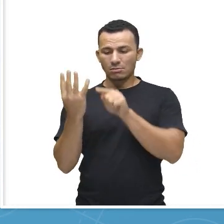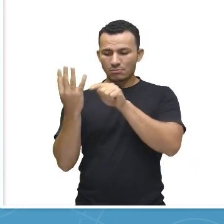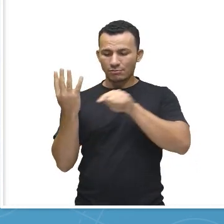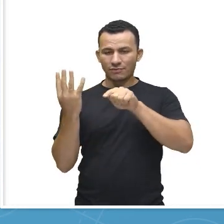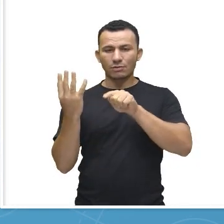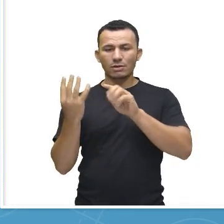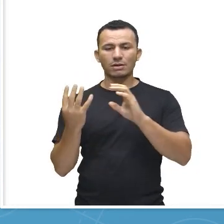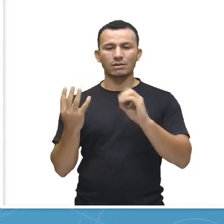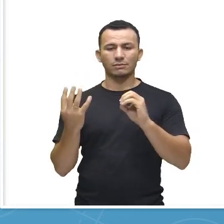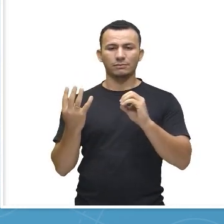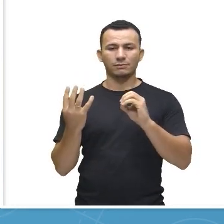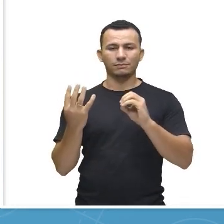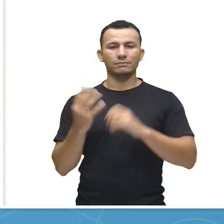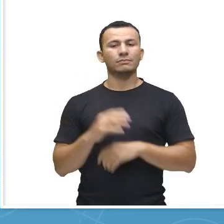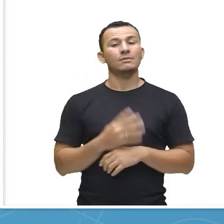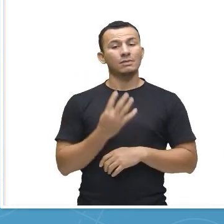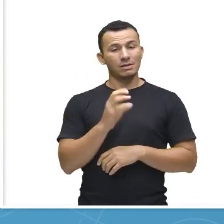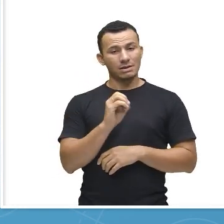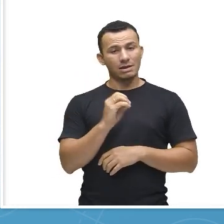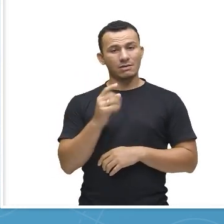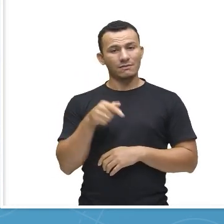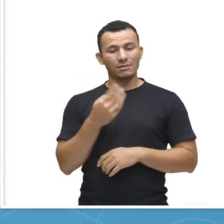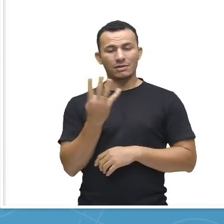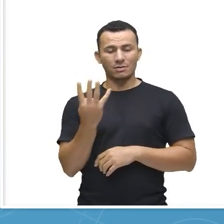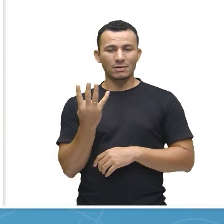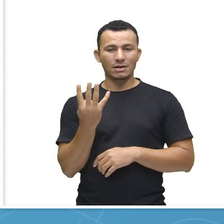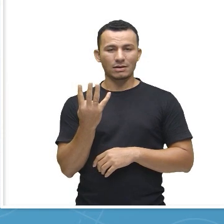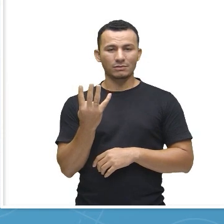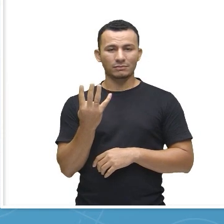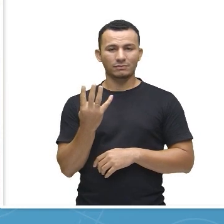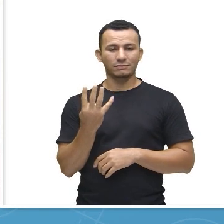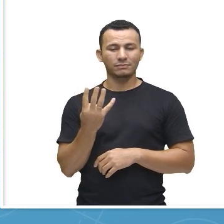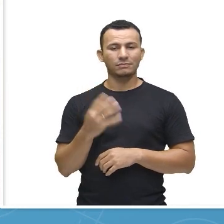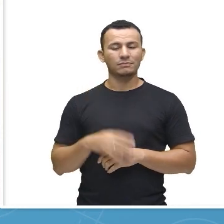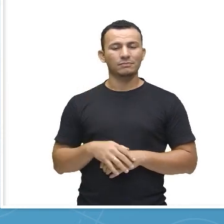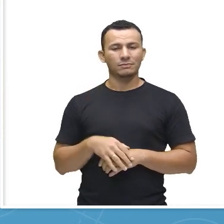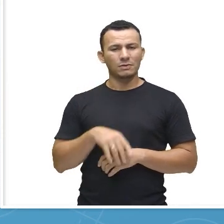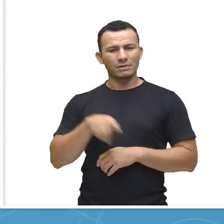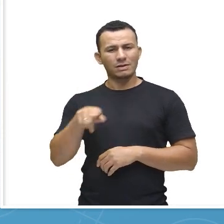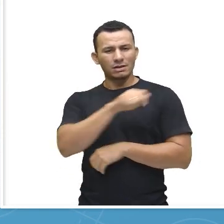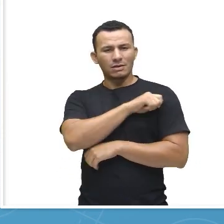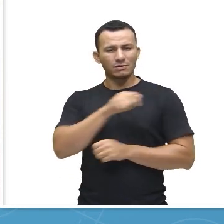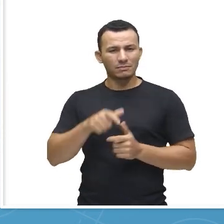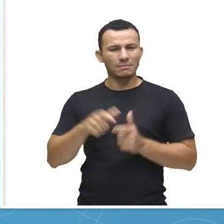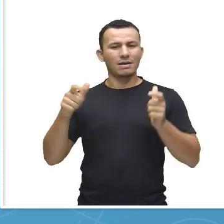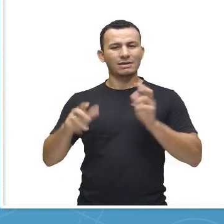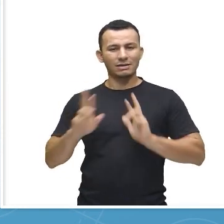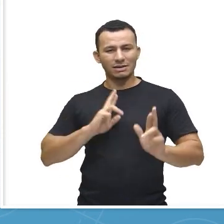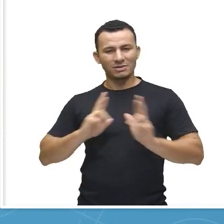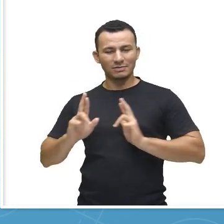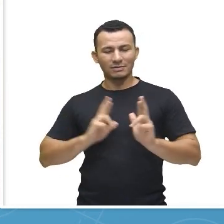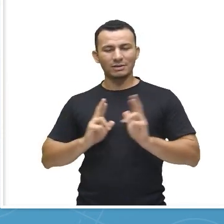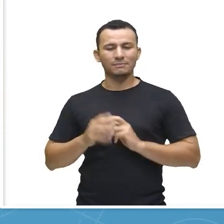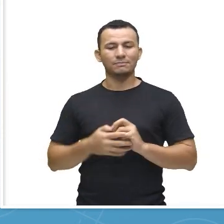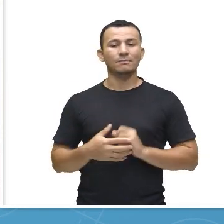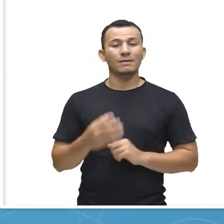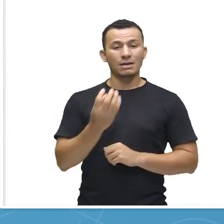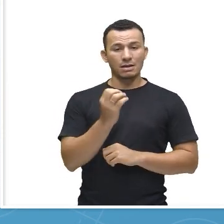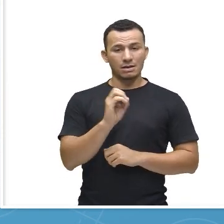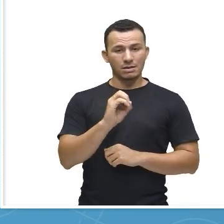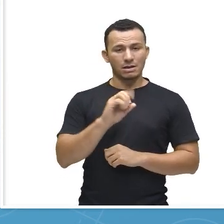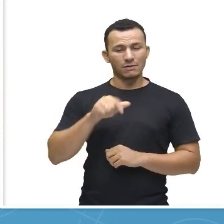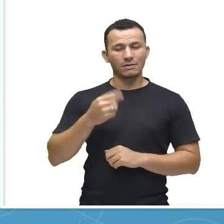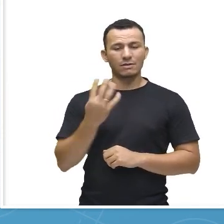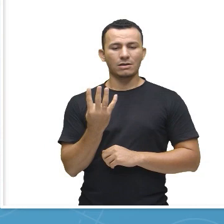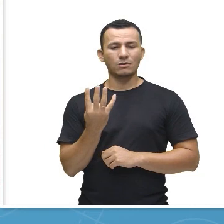Então, resultado 0,4, tá? Conforme a maioria colocou aí no chat. 0,4 é